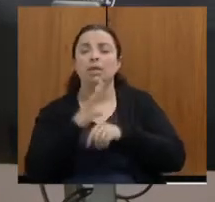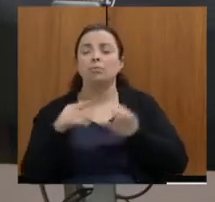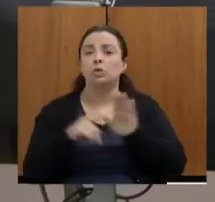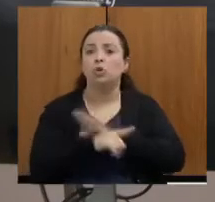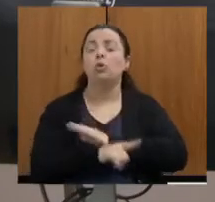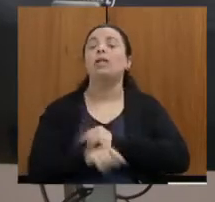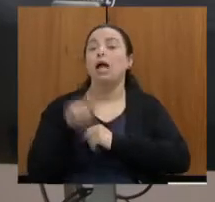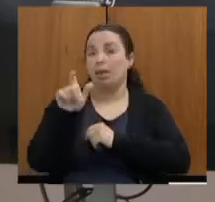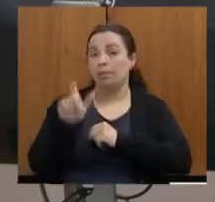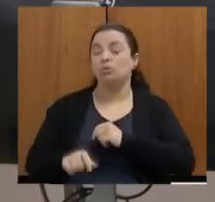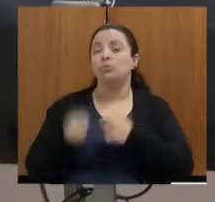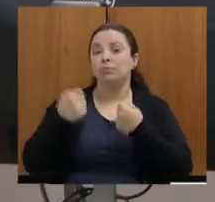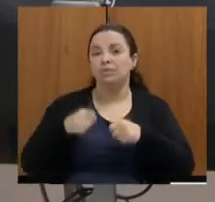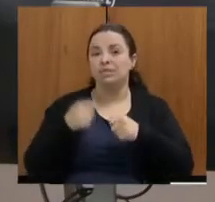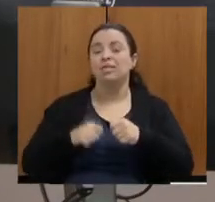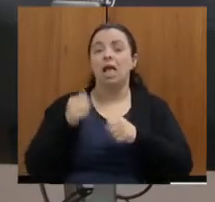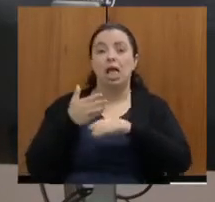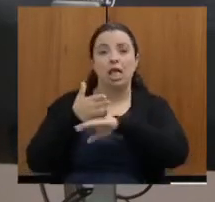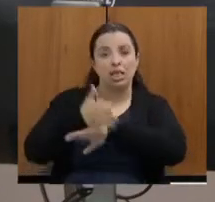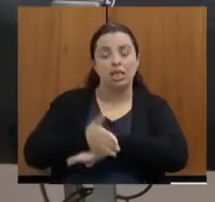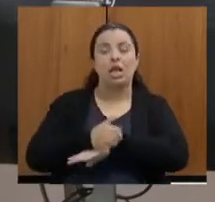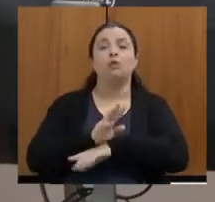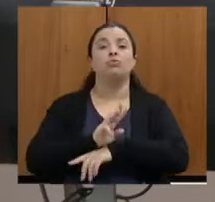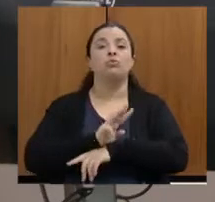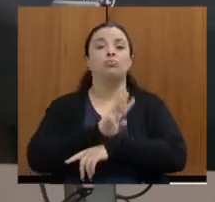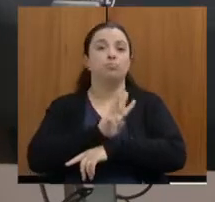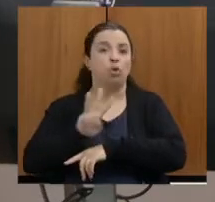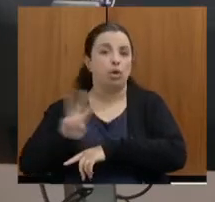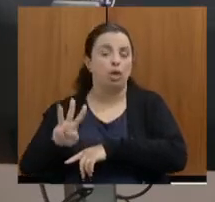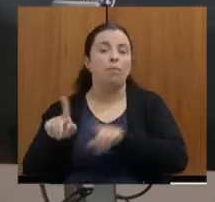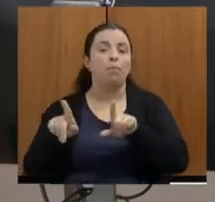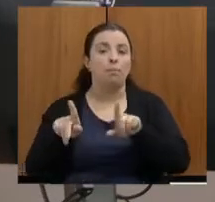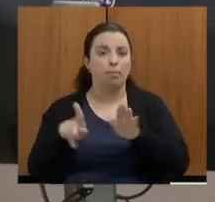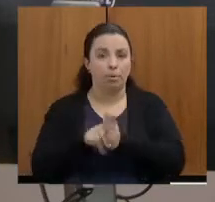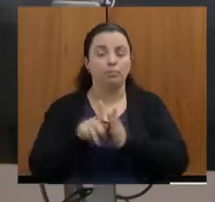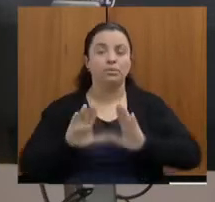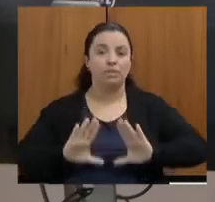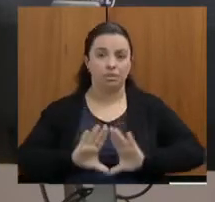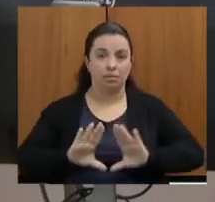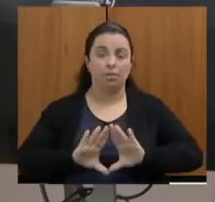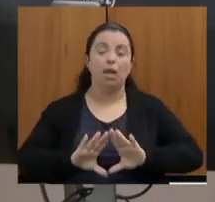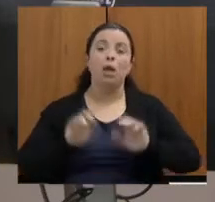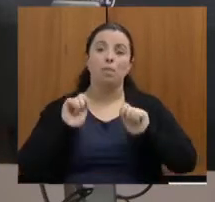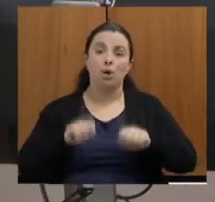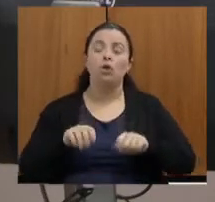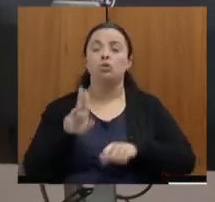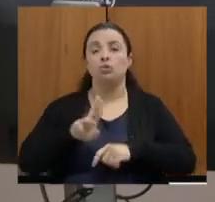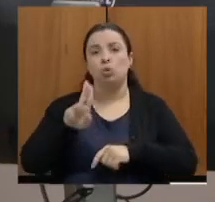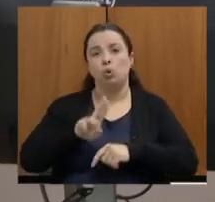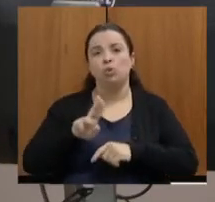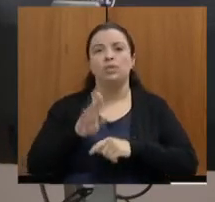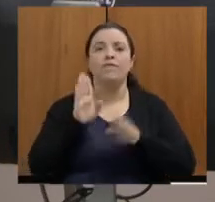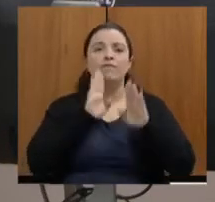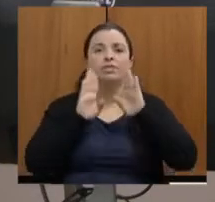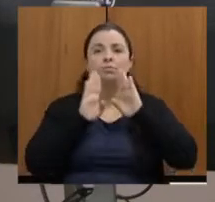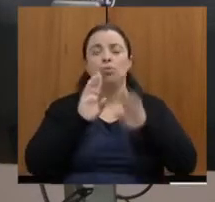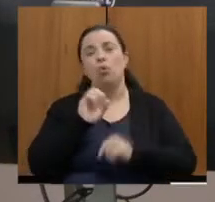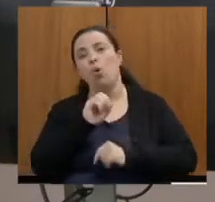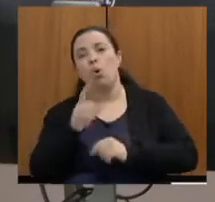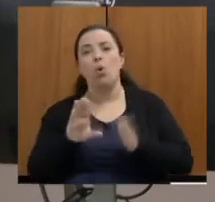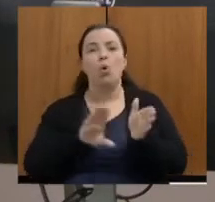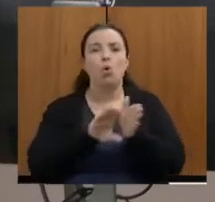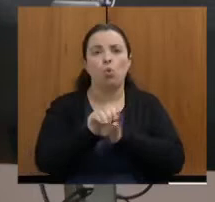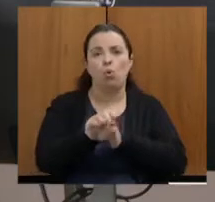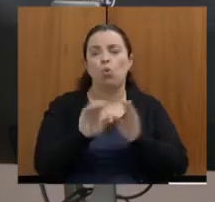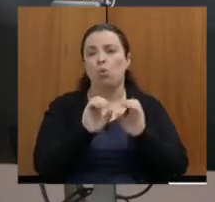o cidadão deverá efetuar login no portal da Assembleia o que pode ser feito também por meio de Contas do Facebook ou do Google